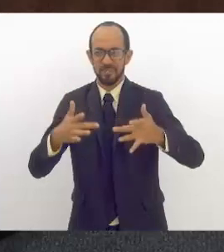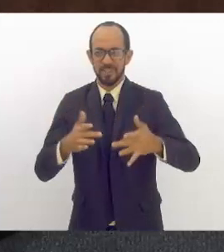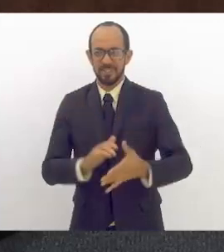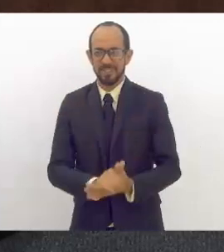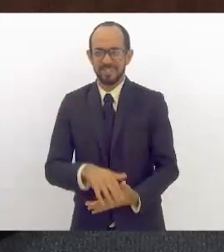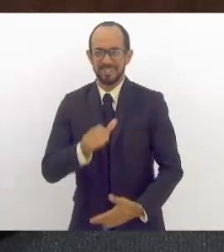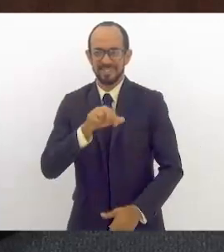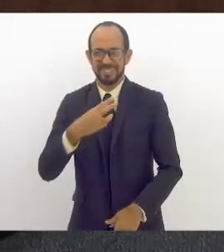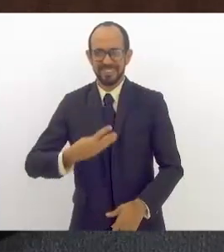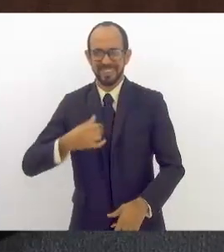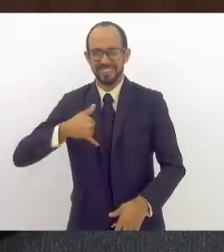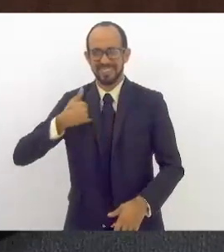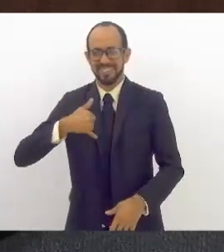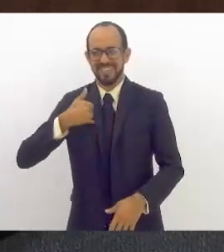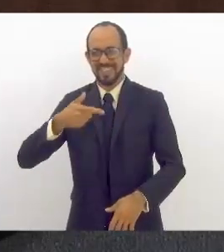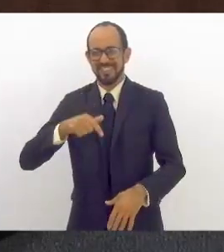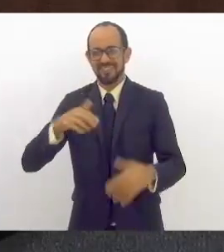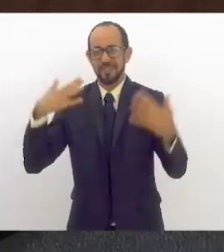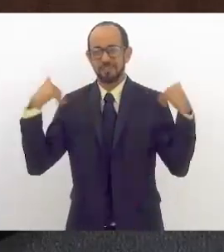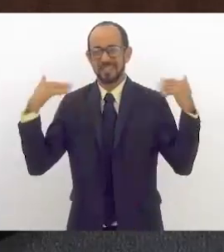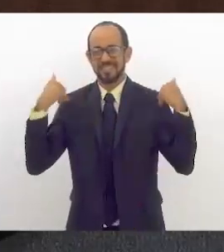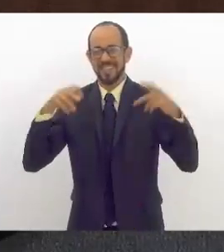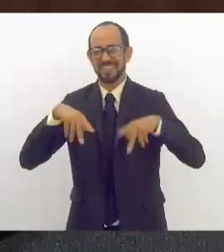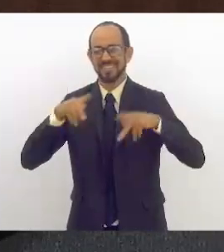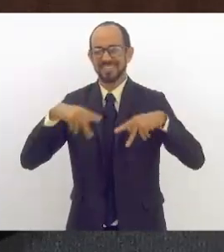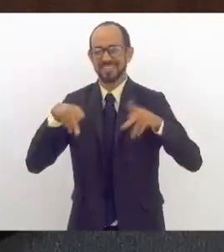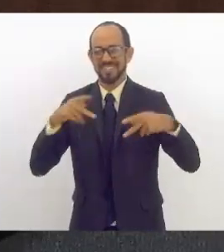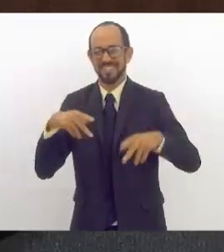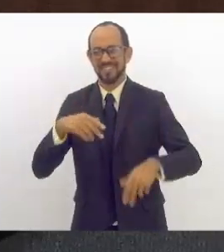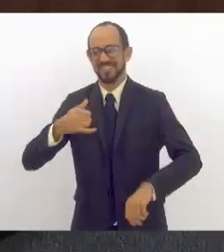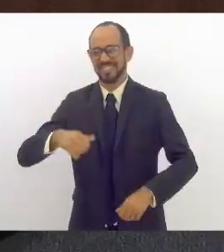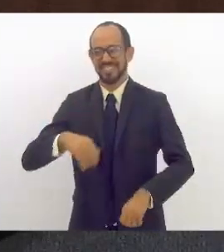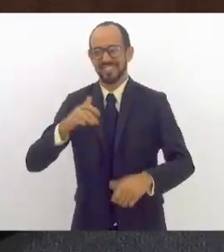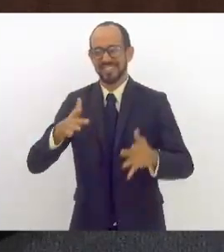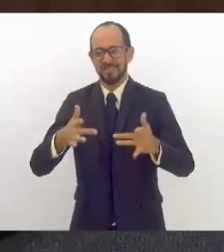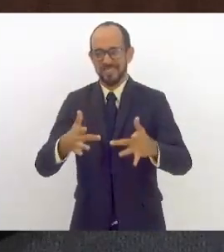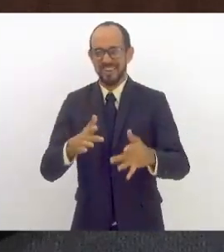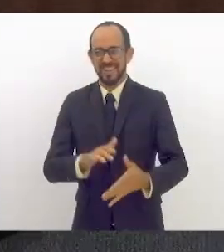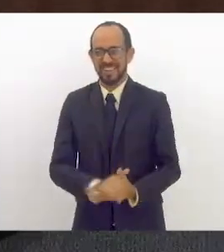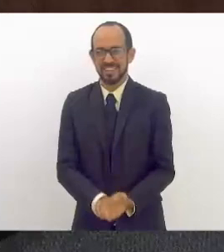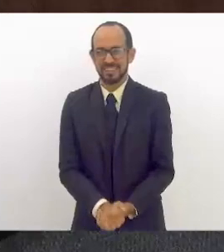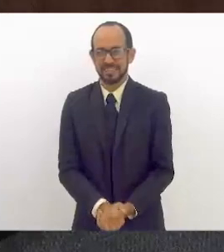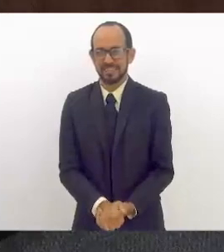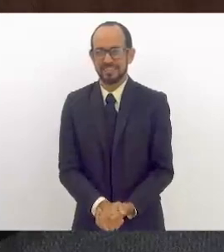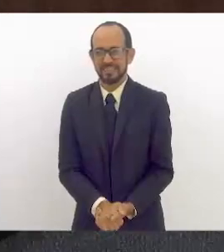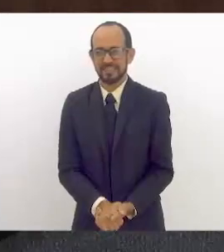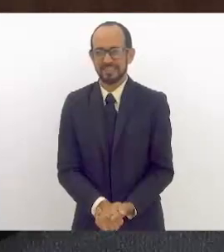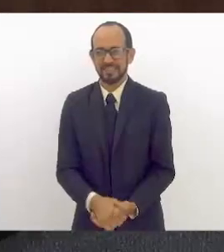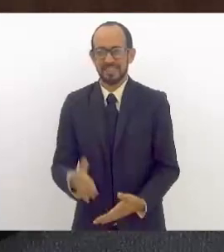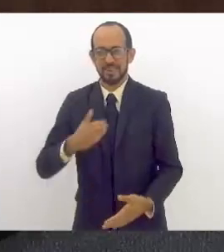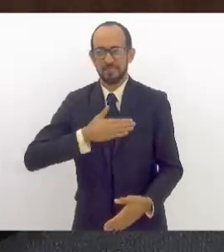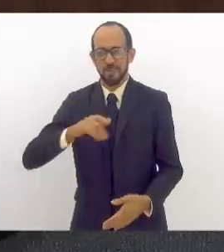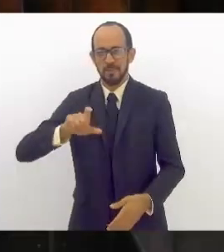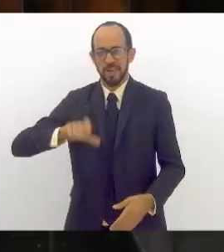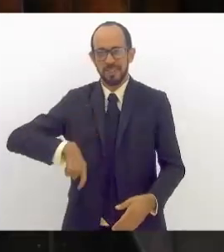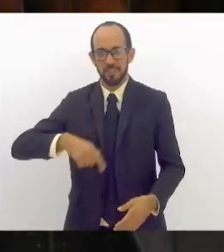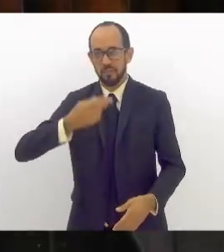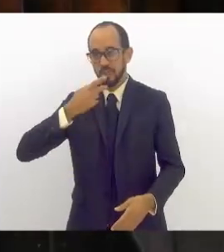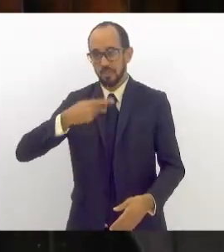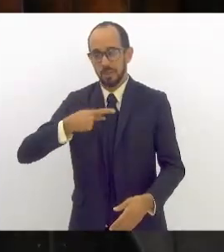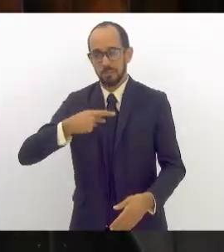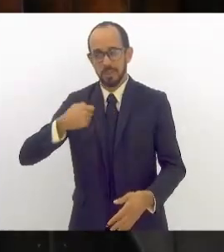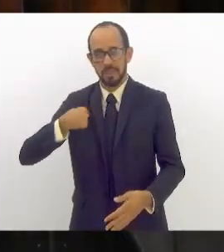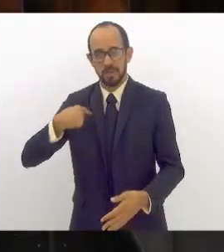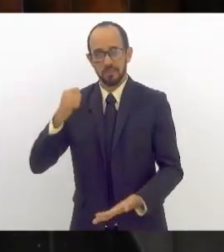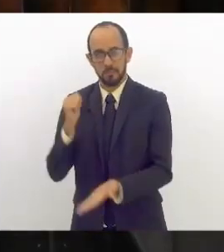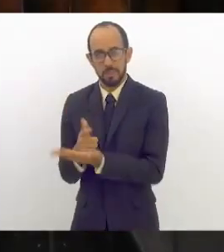de comunicar a todos que amanhã no shopping vai sair com a namoradinha e tá com meu cartão e falou para mim eu vou pagar